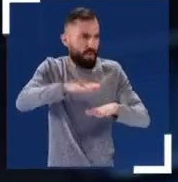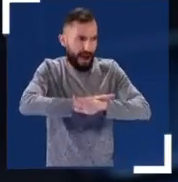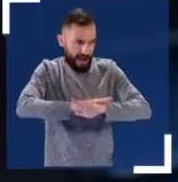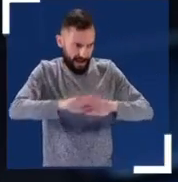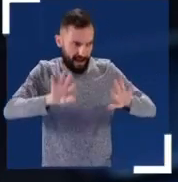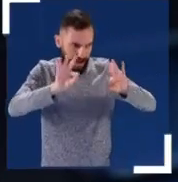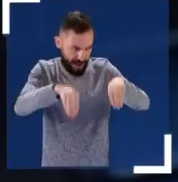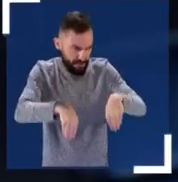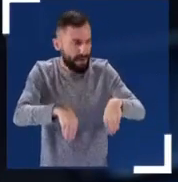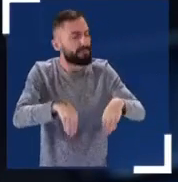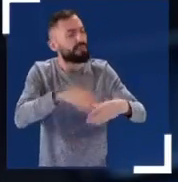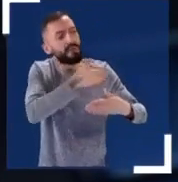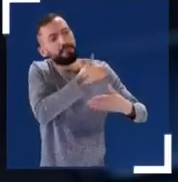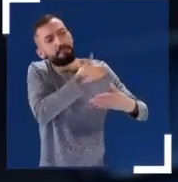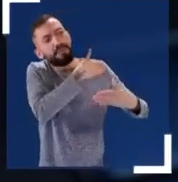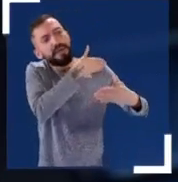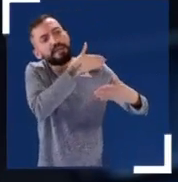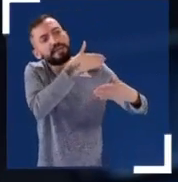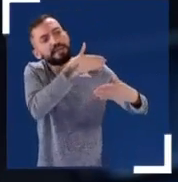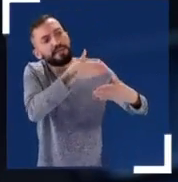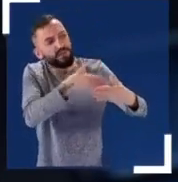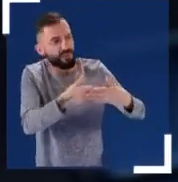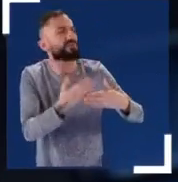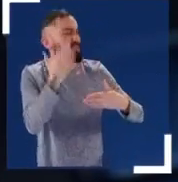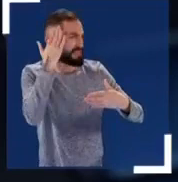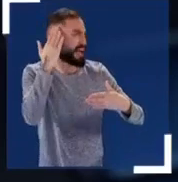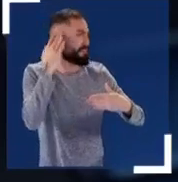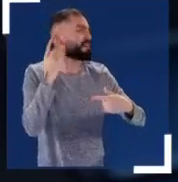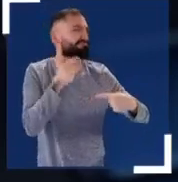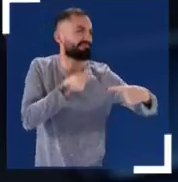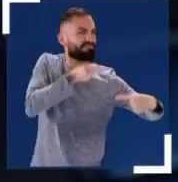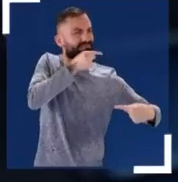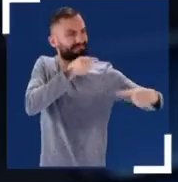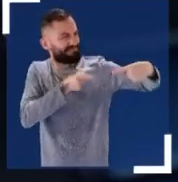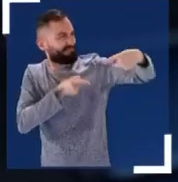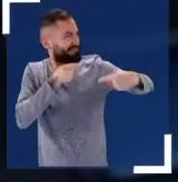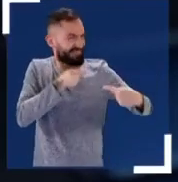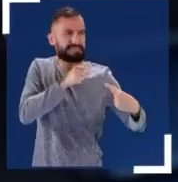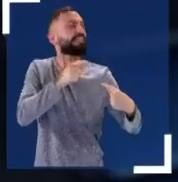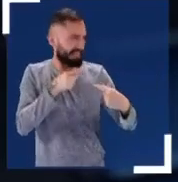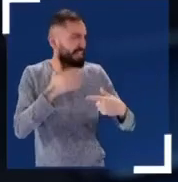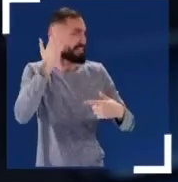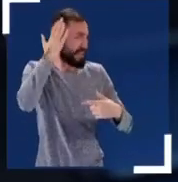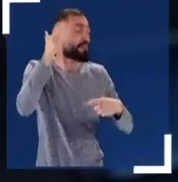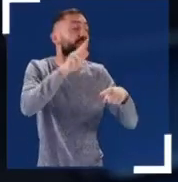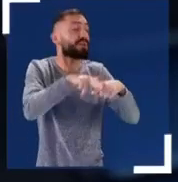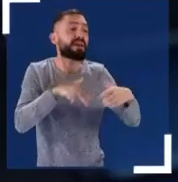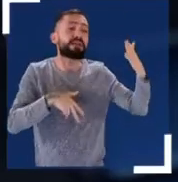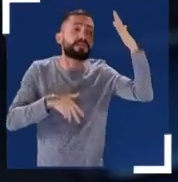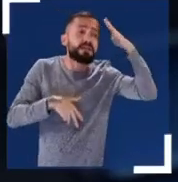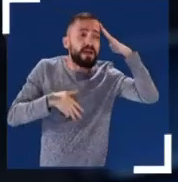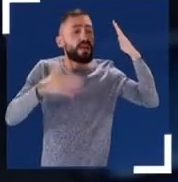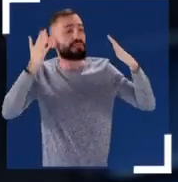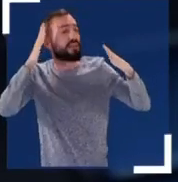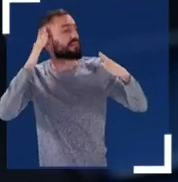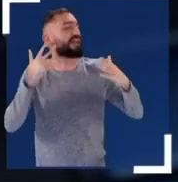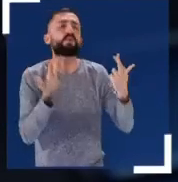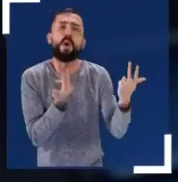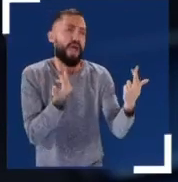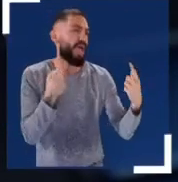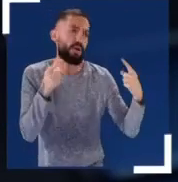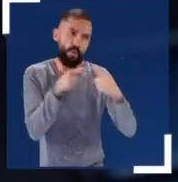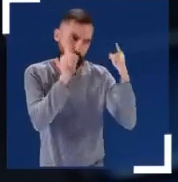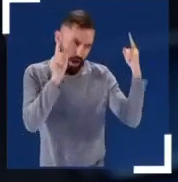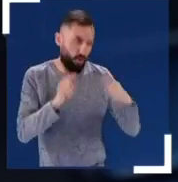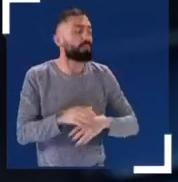esse período todo nós tivemos diversas divergências pela maneira de entender a vida e de construir a nossa vida de maneira diferente. Eu